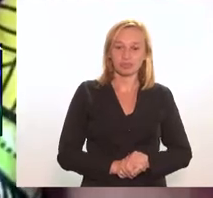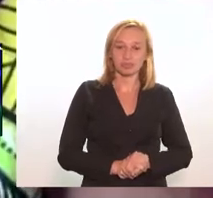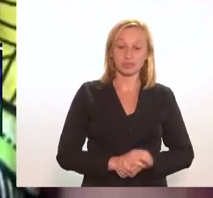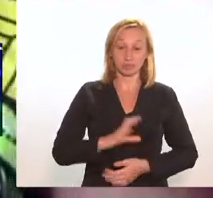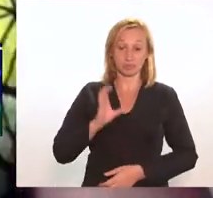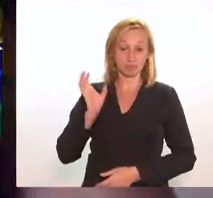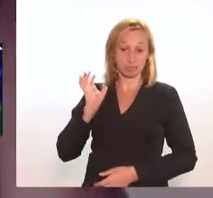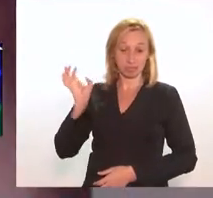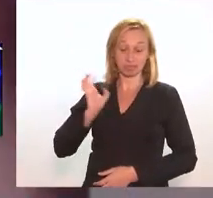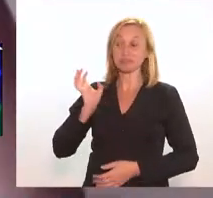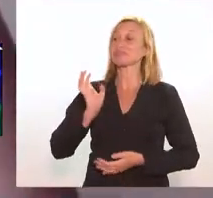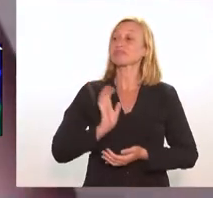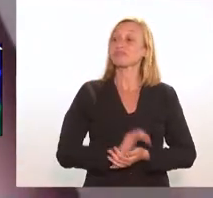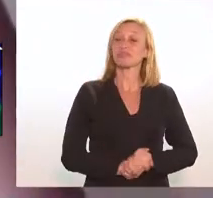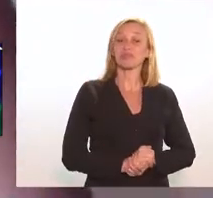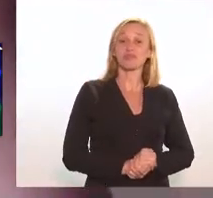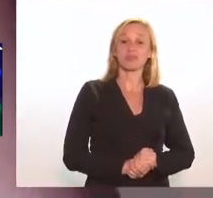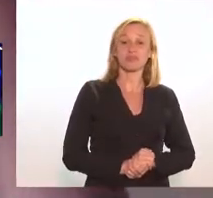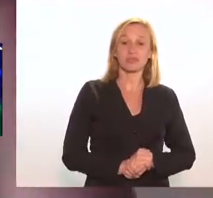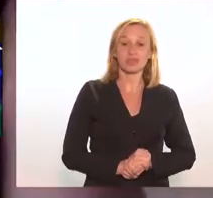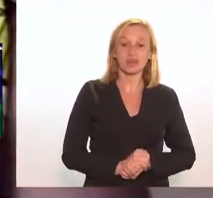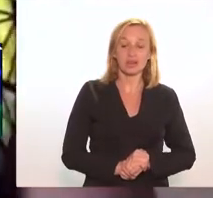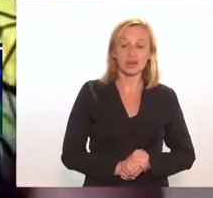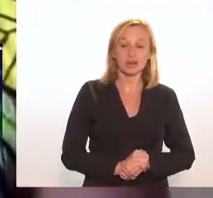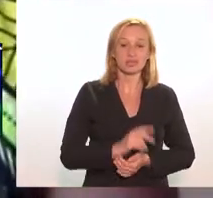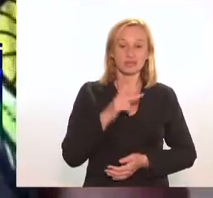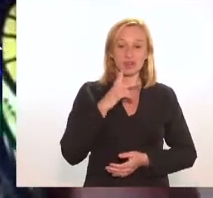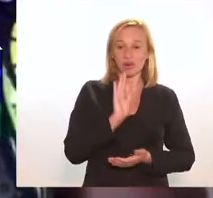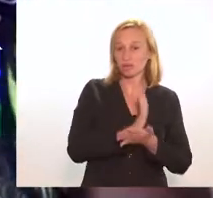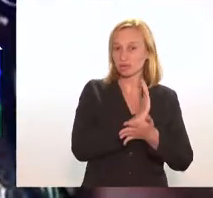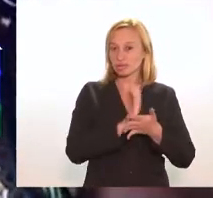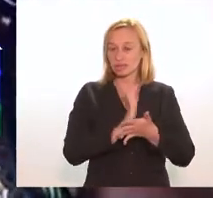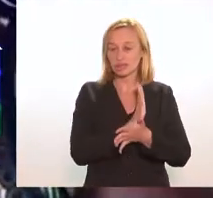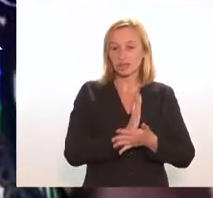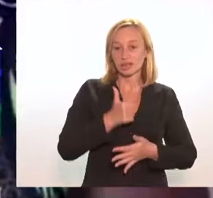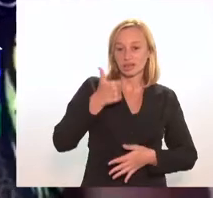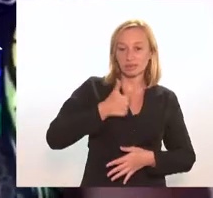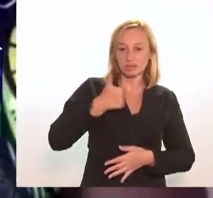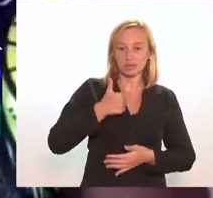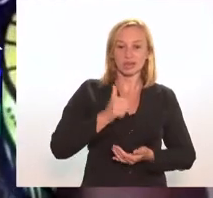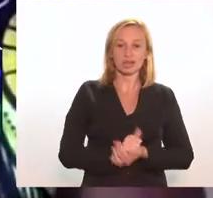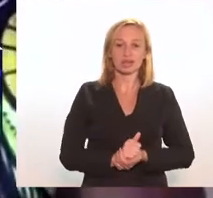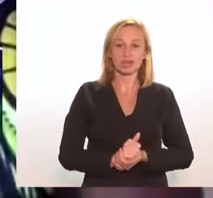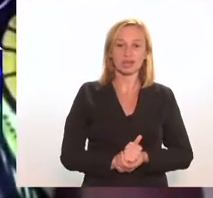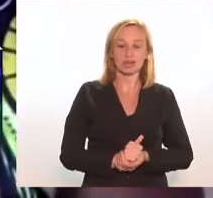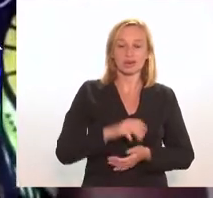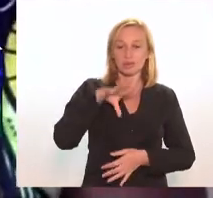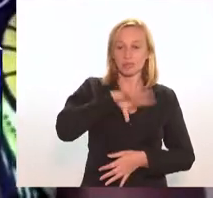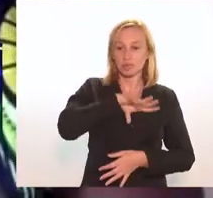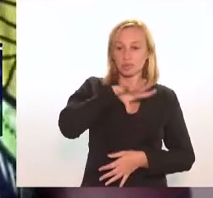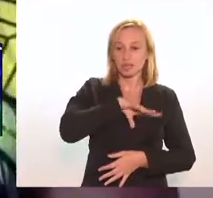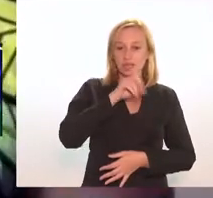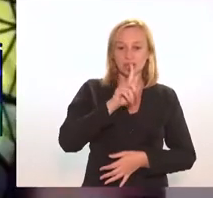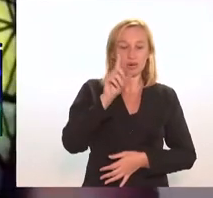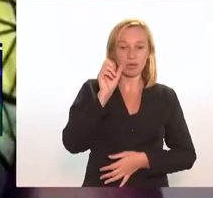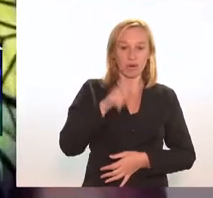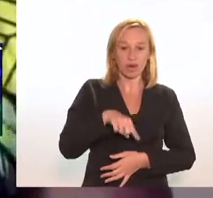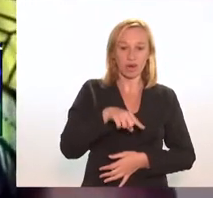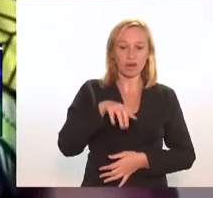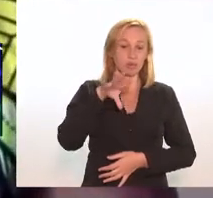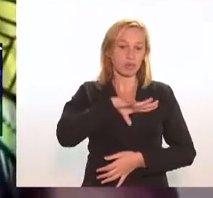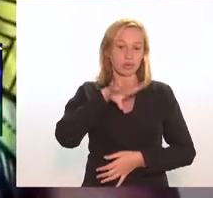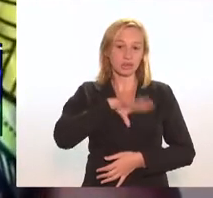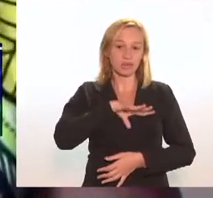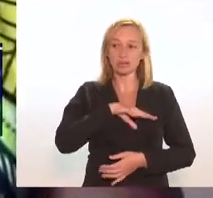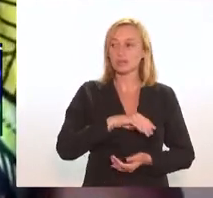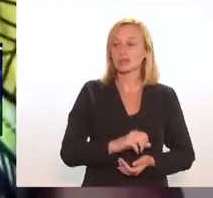rico, mas eu queria fazer algumas ponderações, né? Primeiramente, o nosso português não é o português de Portugal.